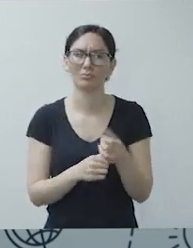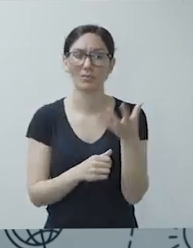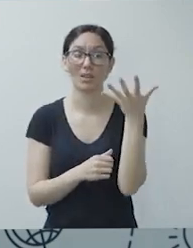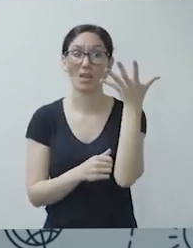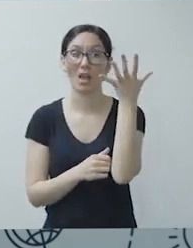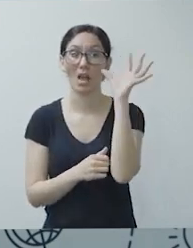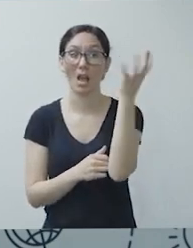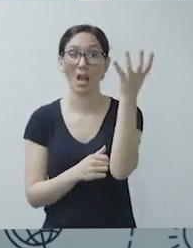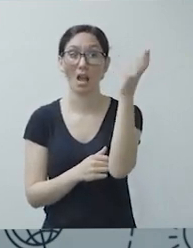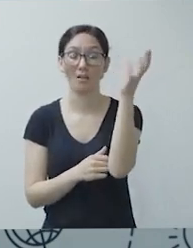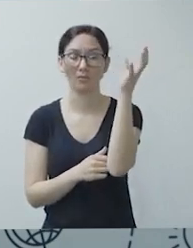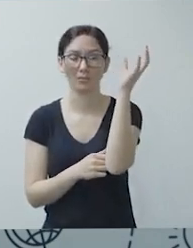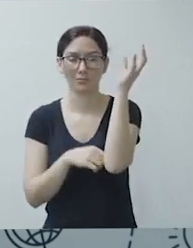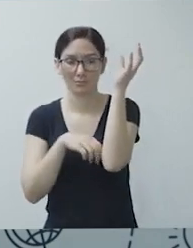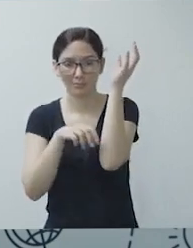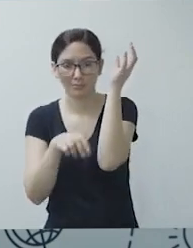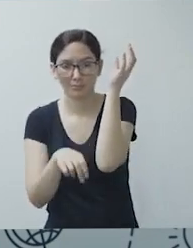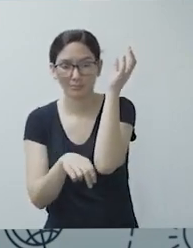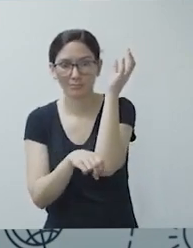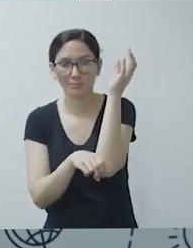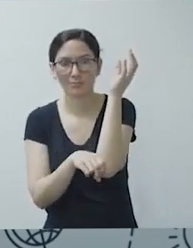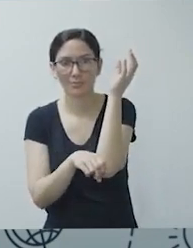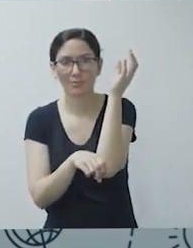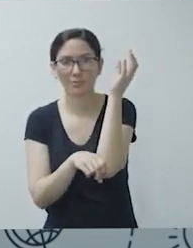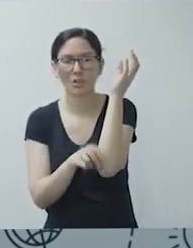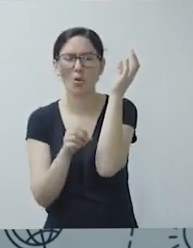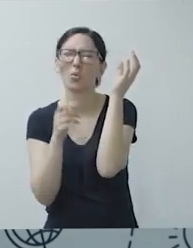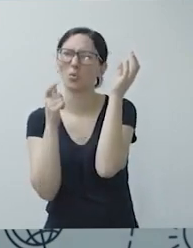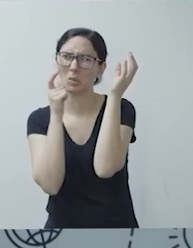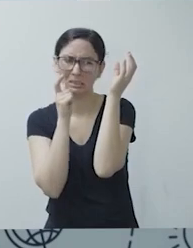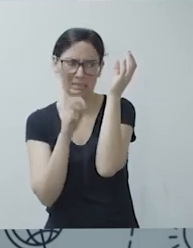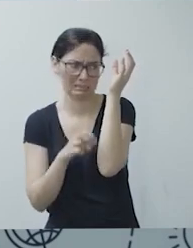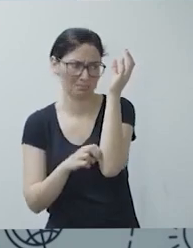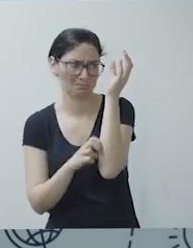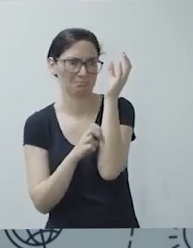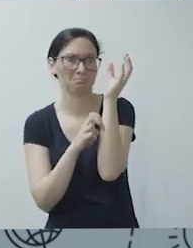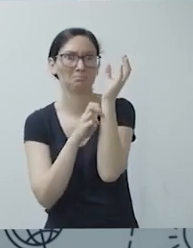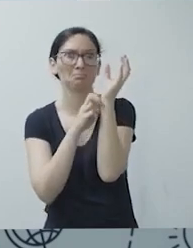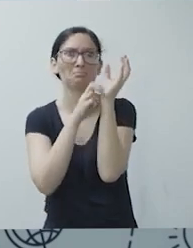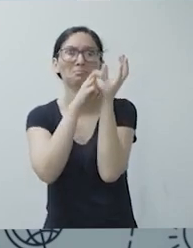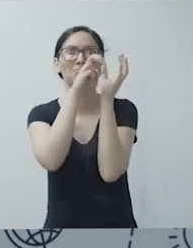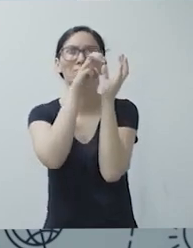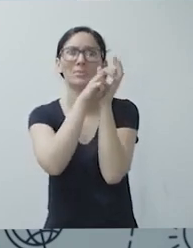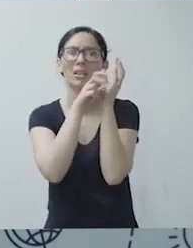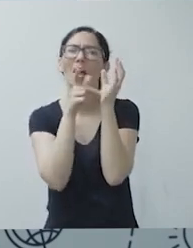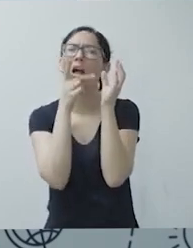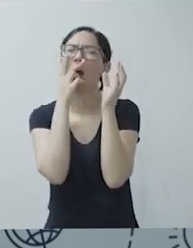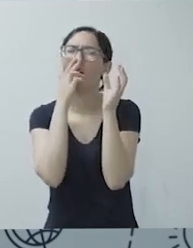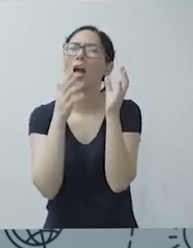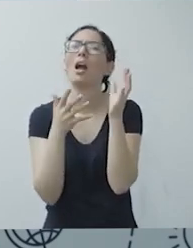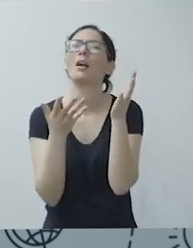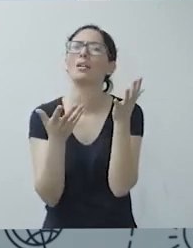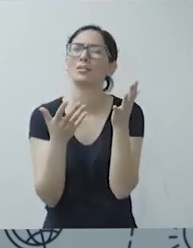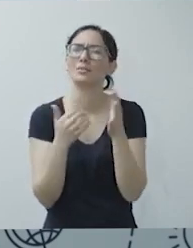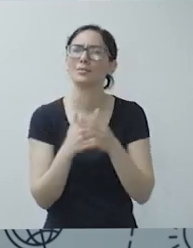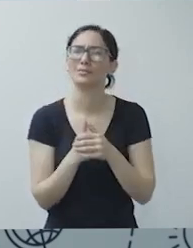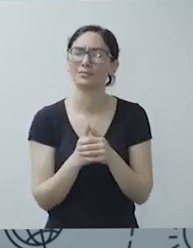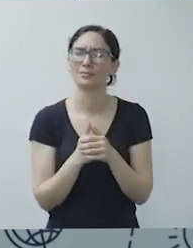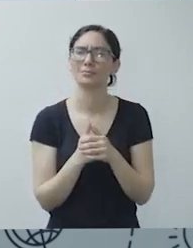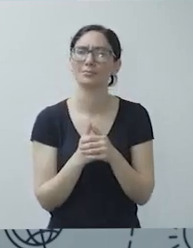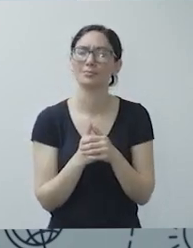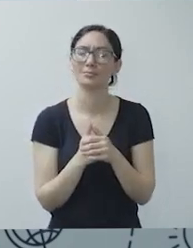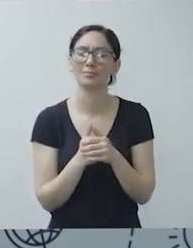embaixo, na sombra da árvore? Ou será que ele consegue ir lá em cima? O que, que vocês acham? Então observem